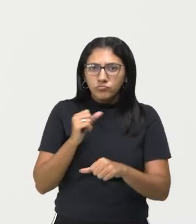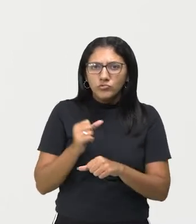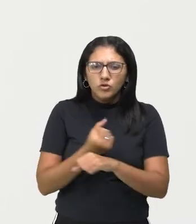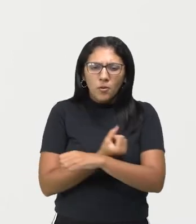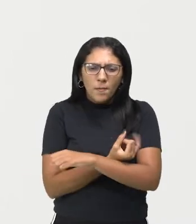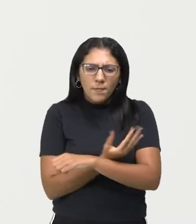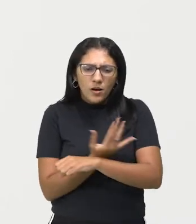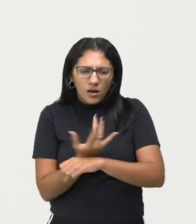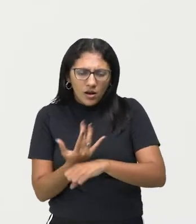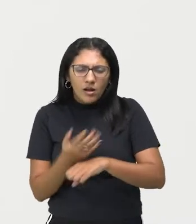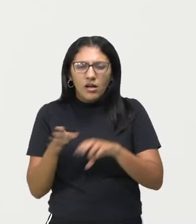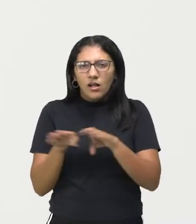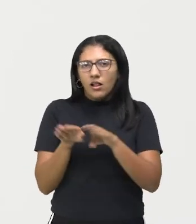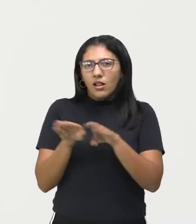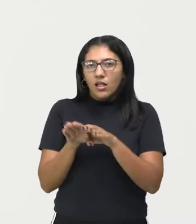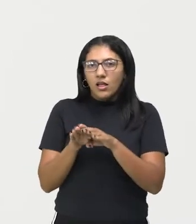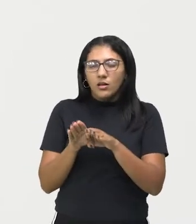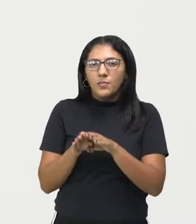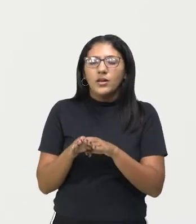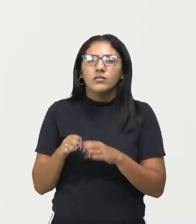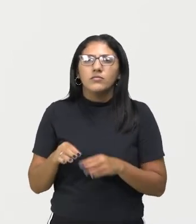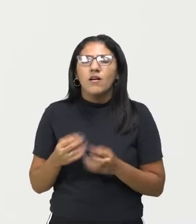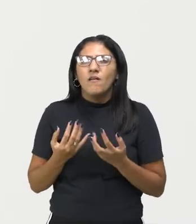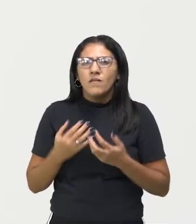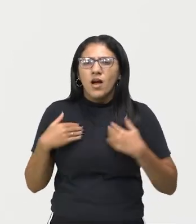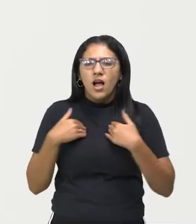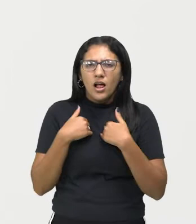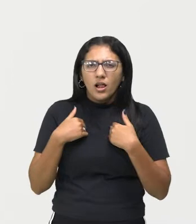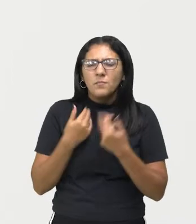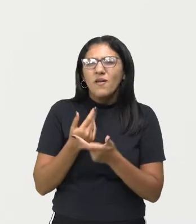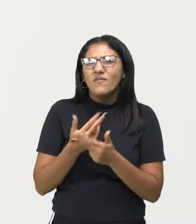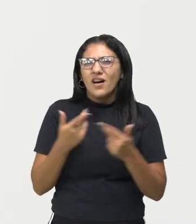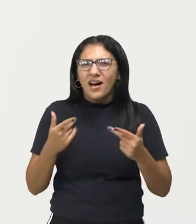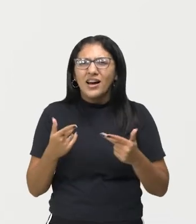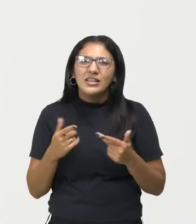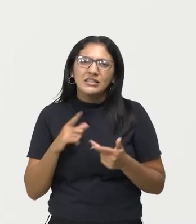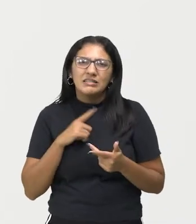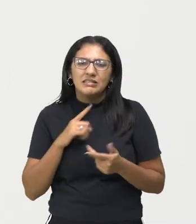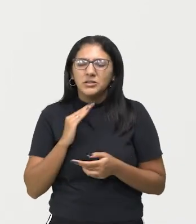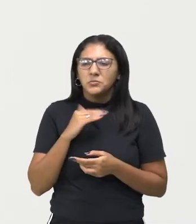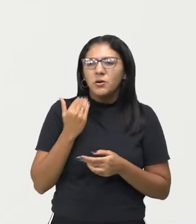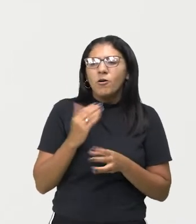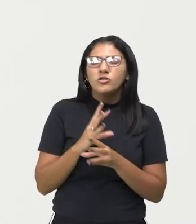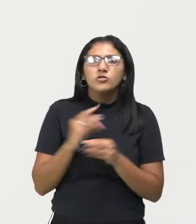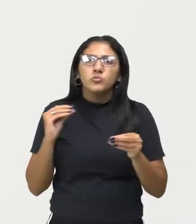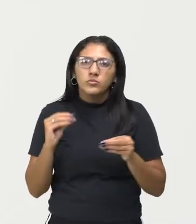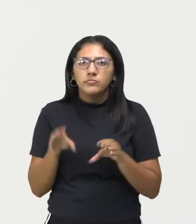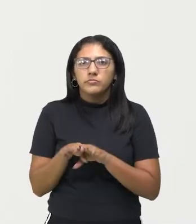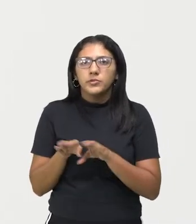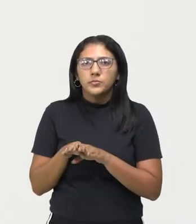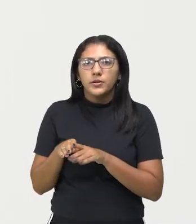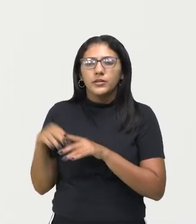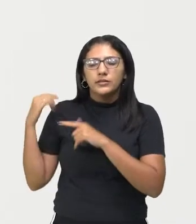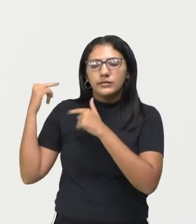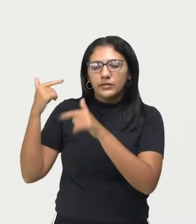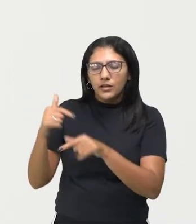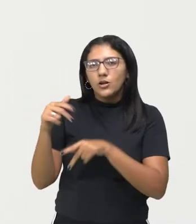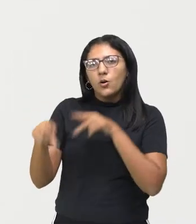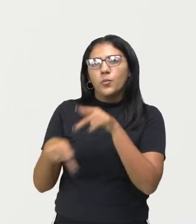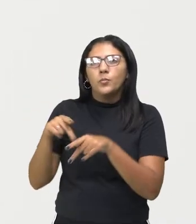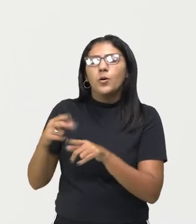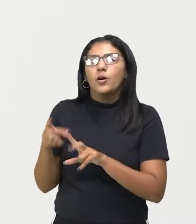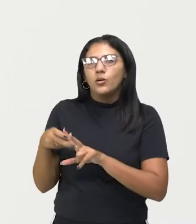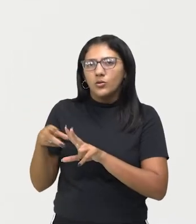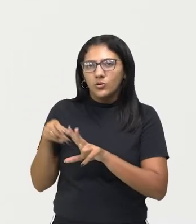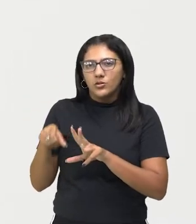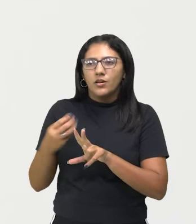e a fauna daquela região foi modificada. E as populações indígenas e tradicionais. Quais são, então,